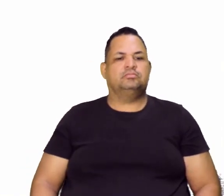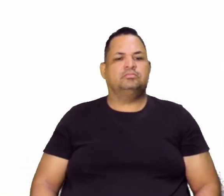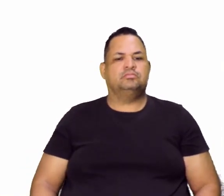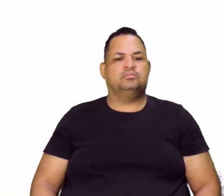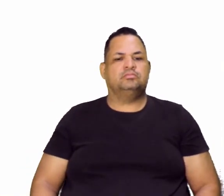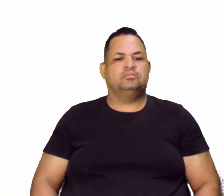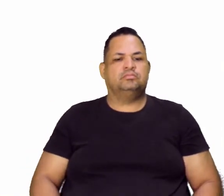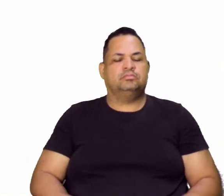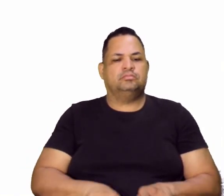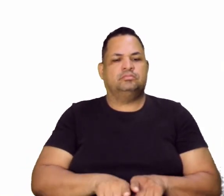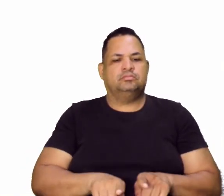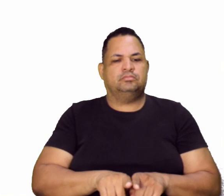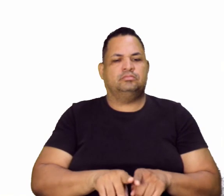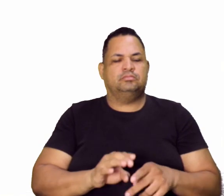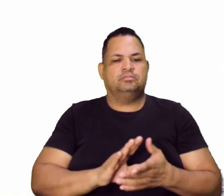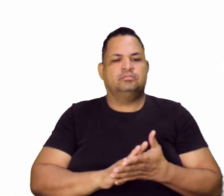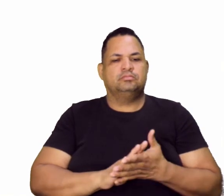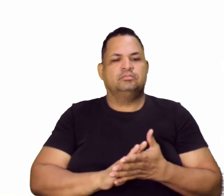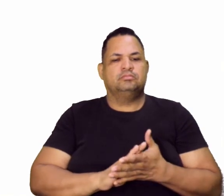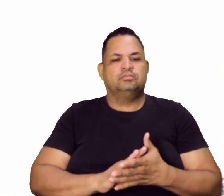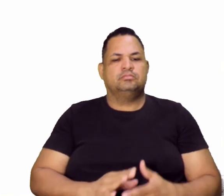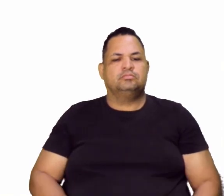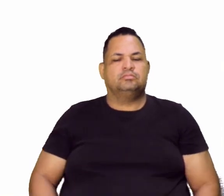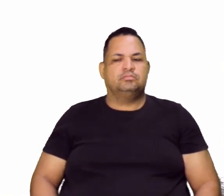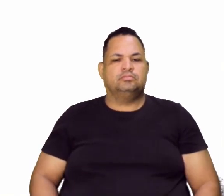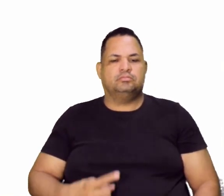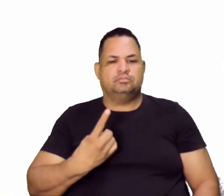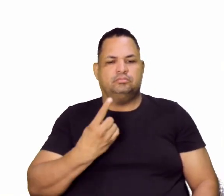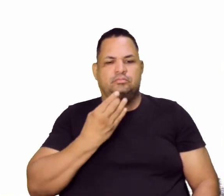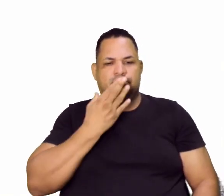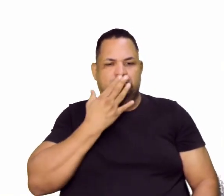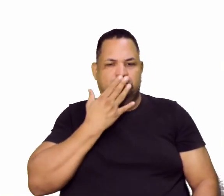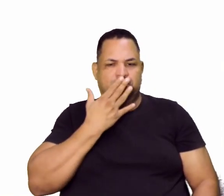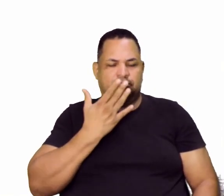também podemos dizer monográfica, né? Com uma cor